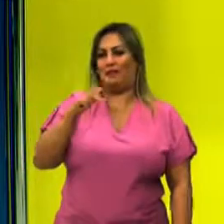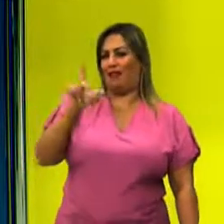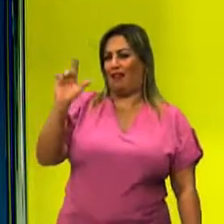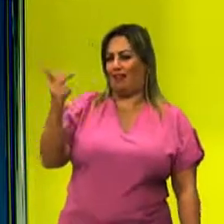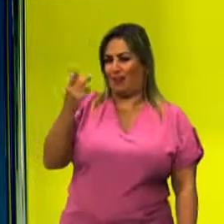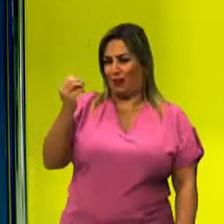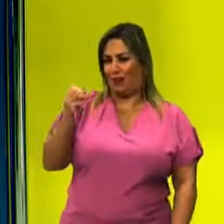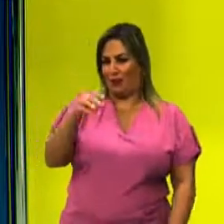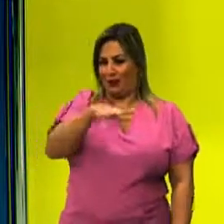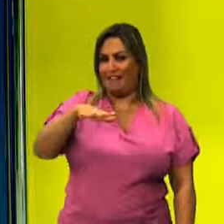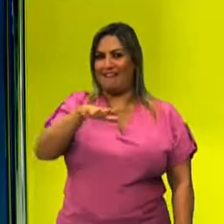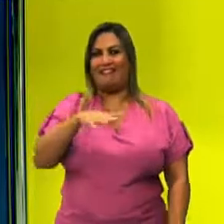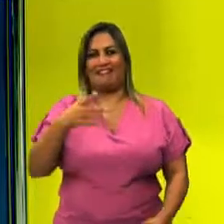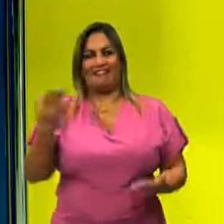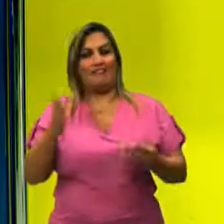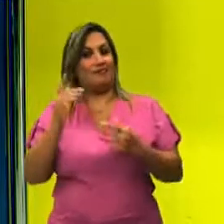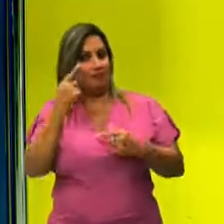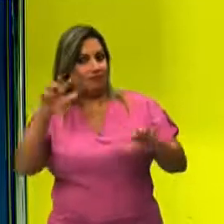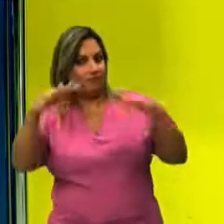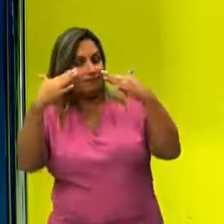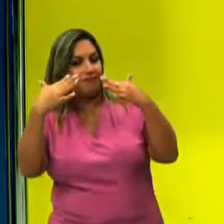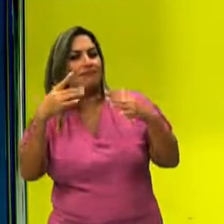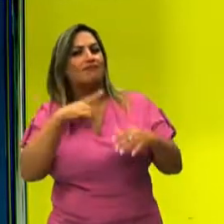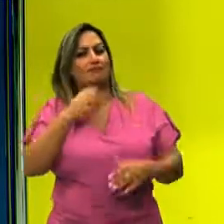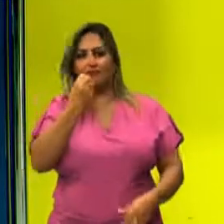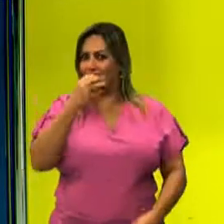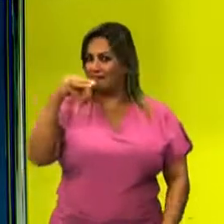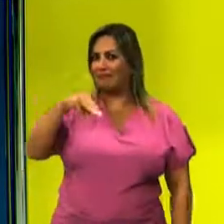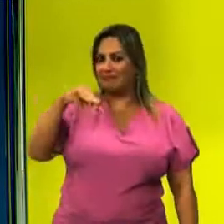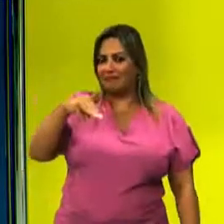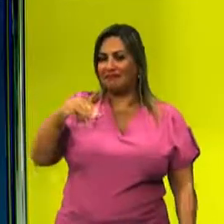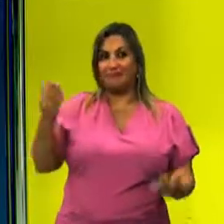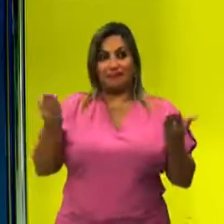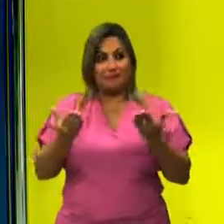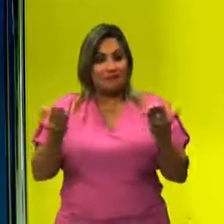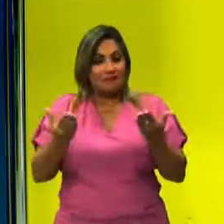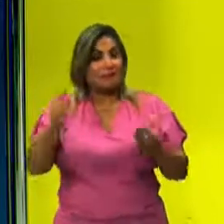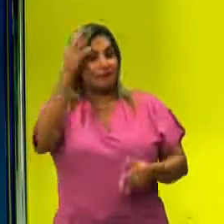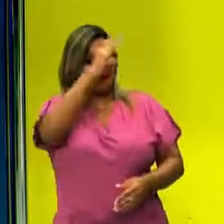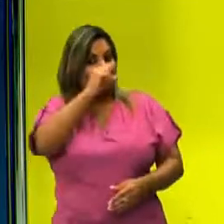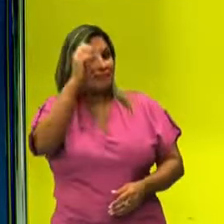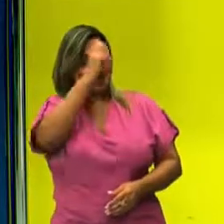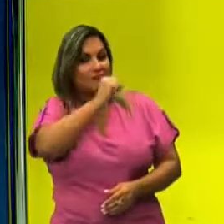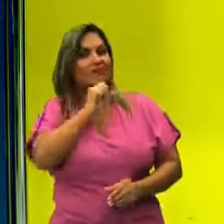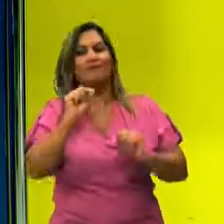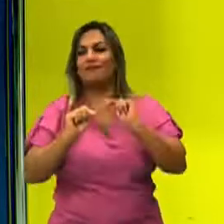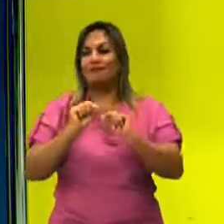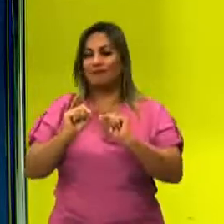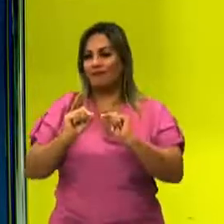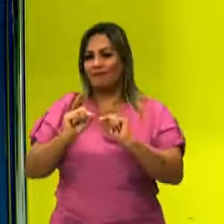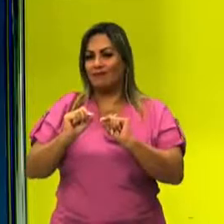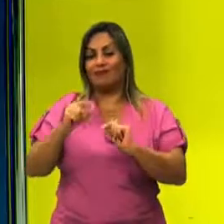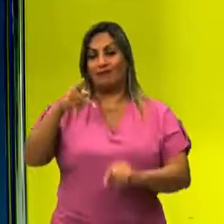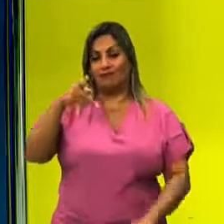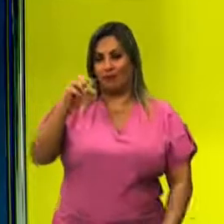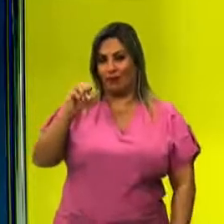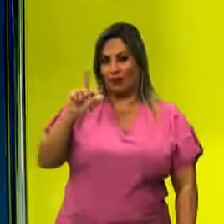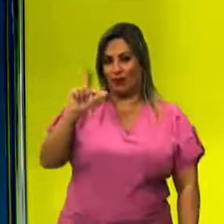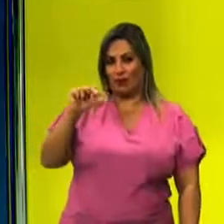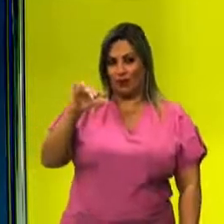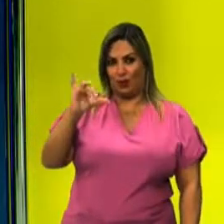na área então fica atento que hoje você vai ter a boa até má tica hoje você vai aprender vai aprender o que